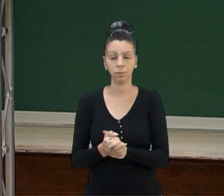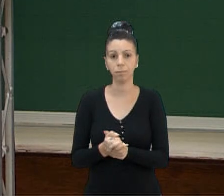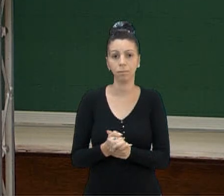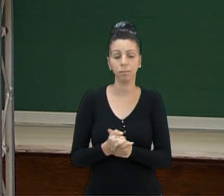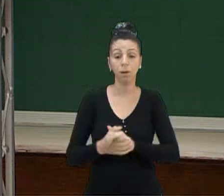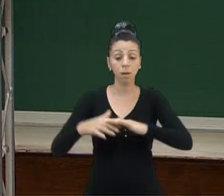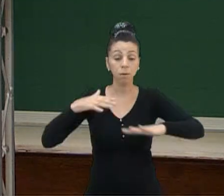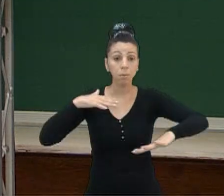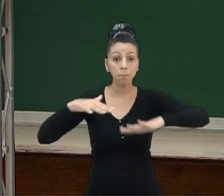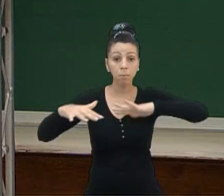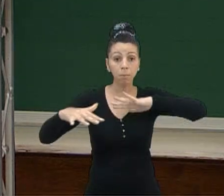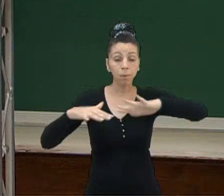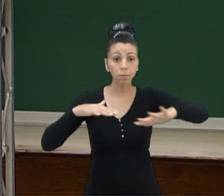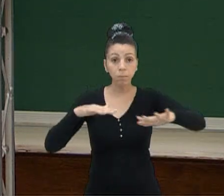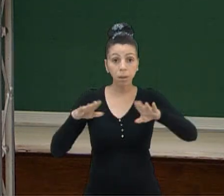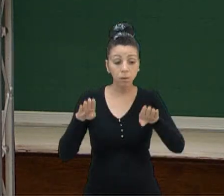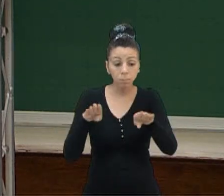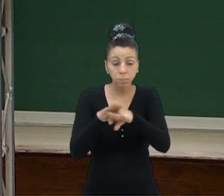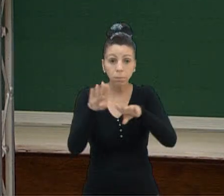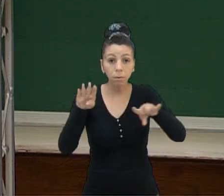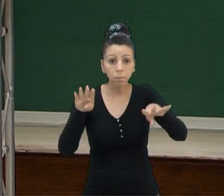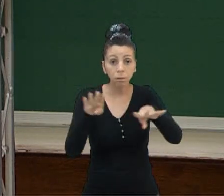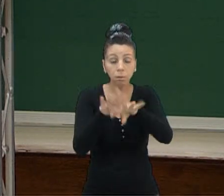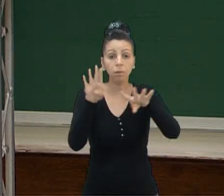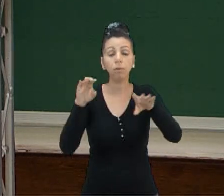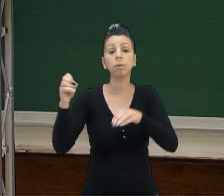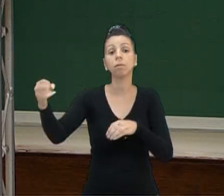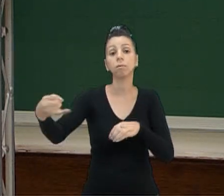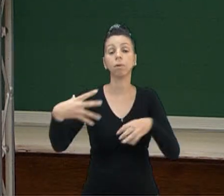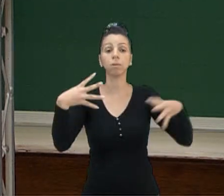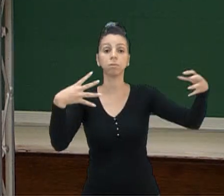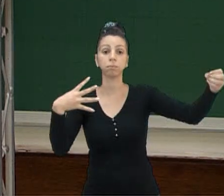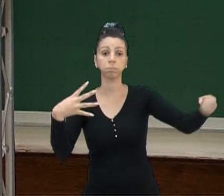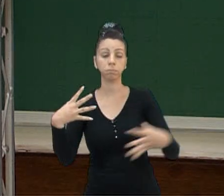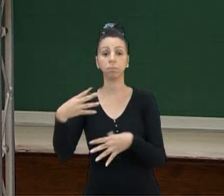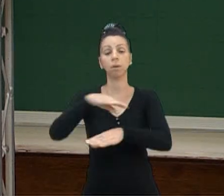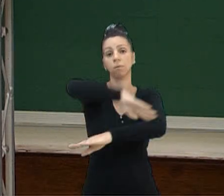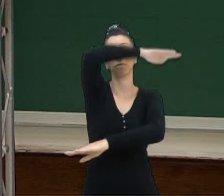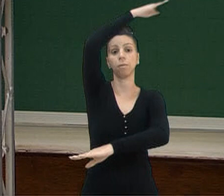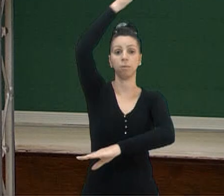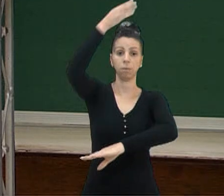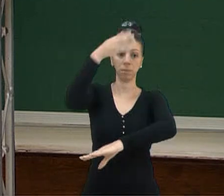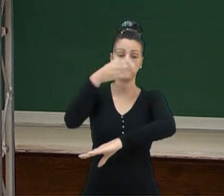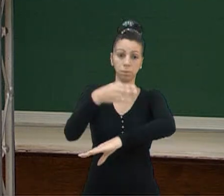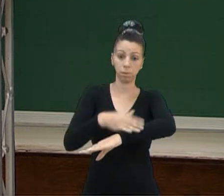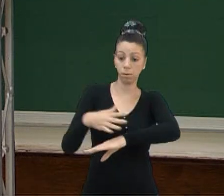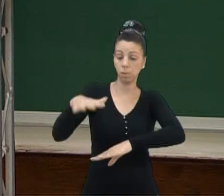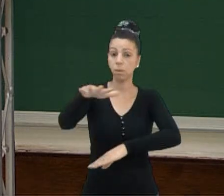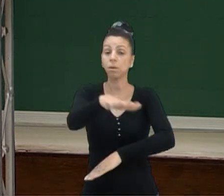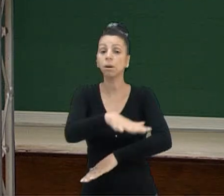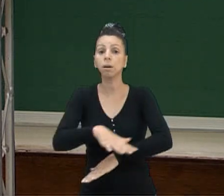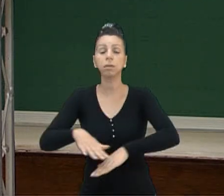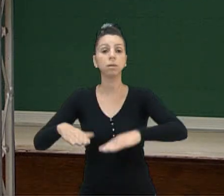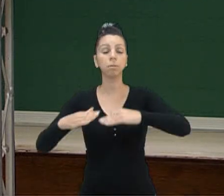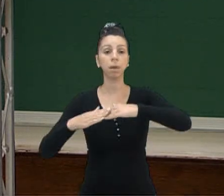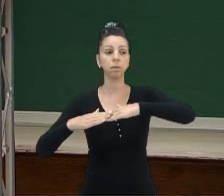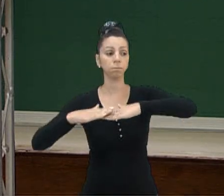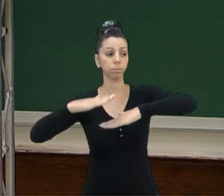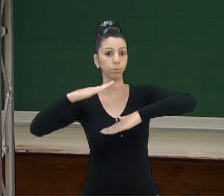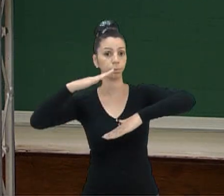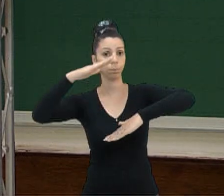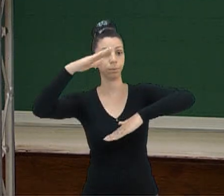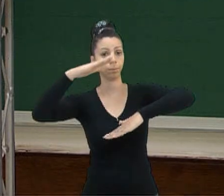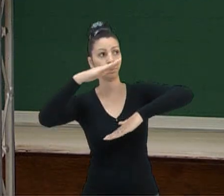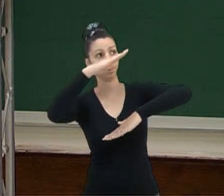são os movimentos tectônicos mais recentes que formaram as cadeias de montanhas, as áreas que daí são mais elevadas, que ficam